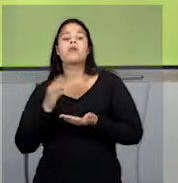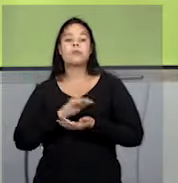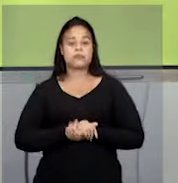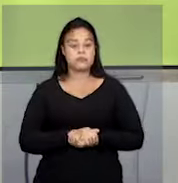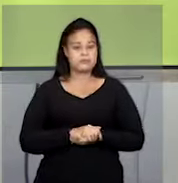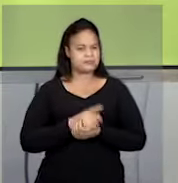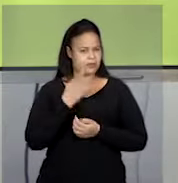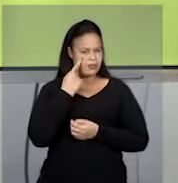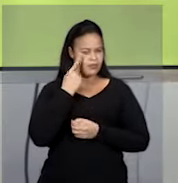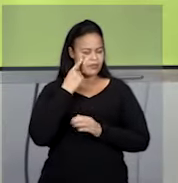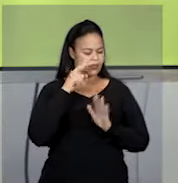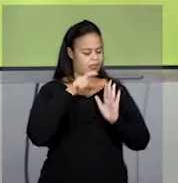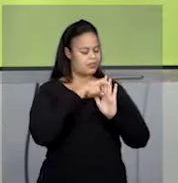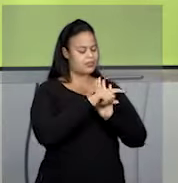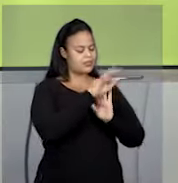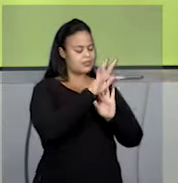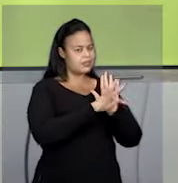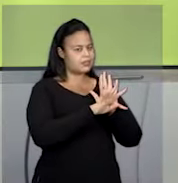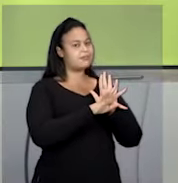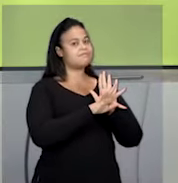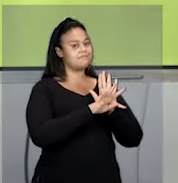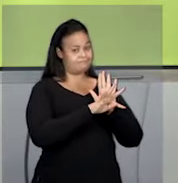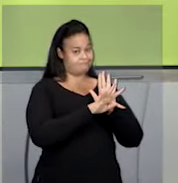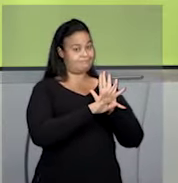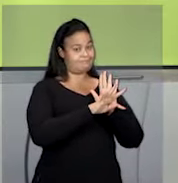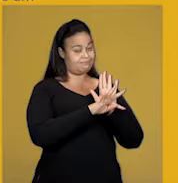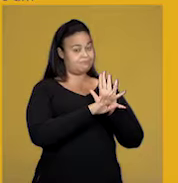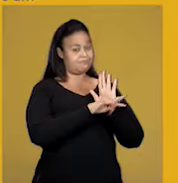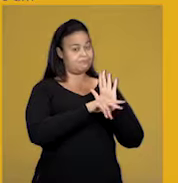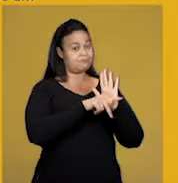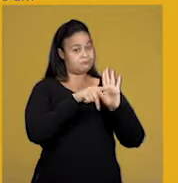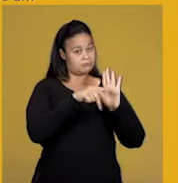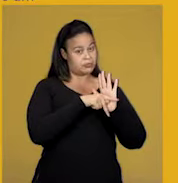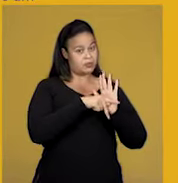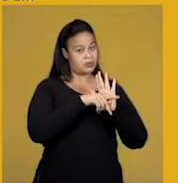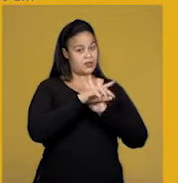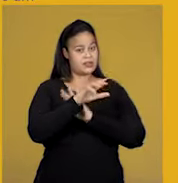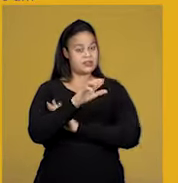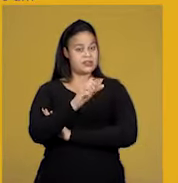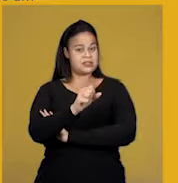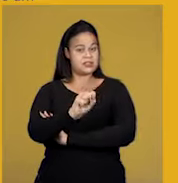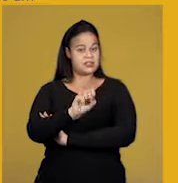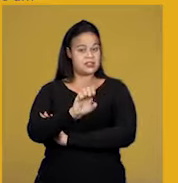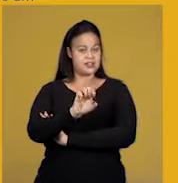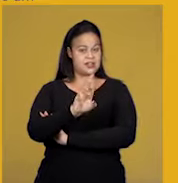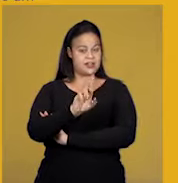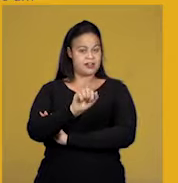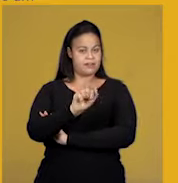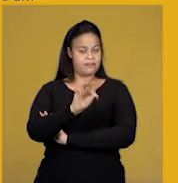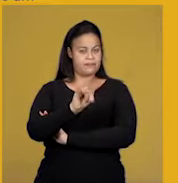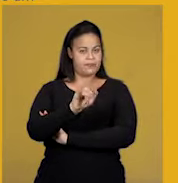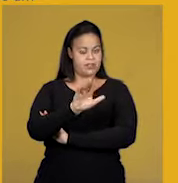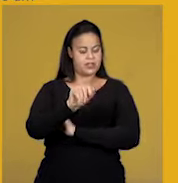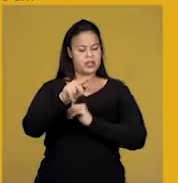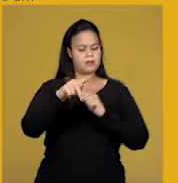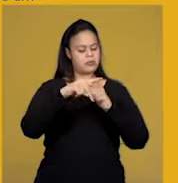um livro do Diário Escondido de Serafina que tem um pronome substituindo um